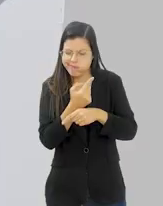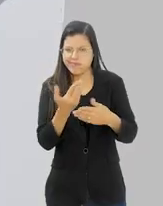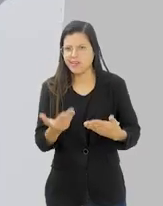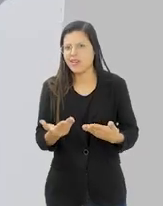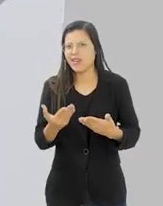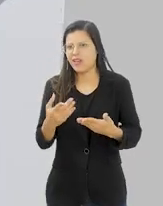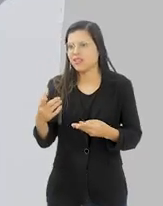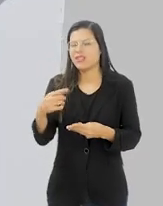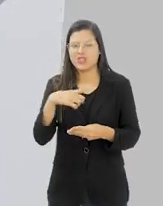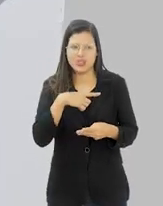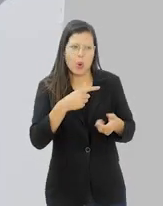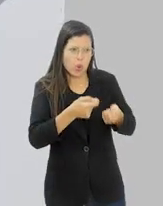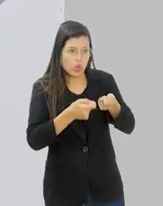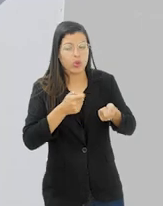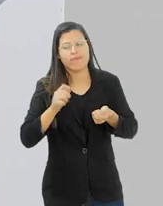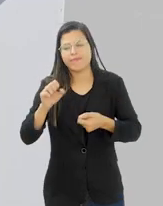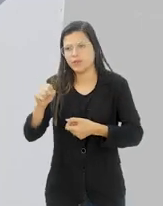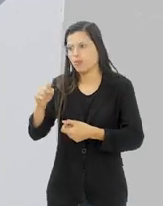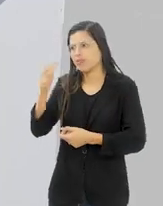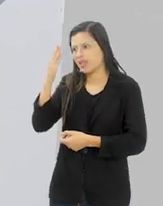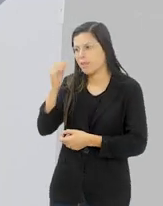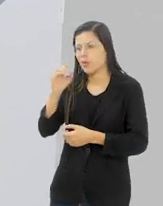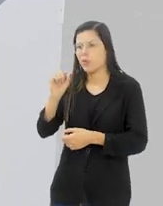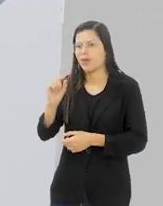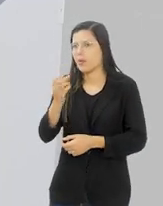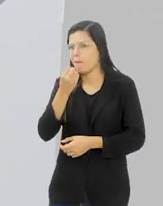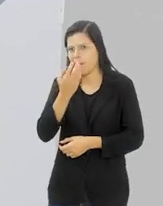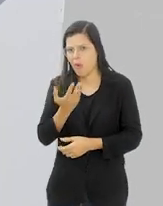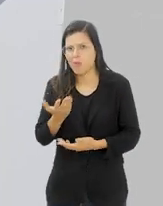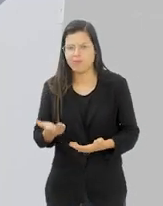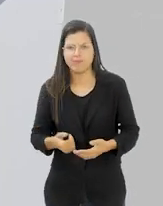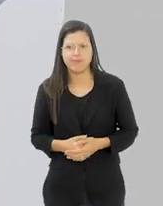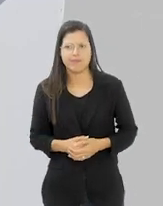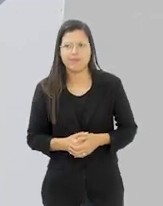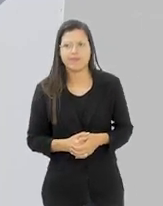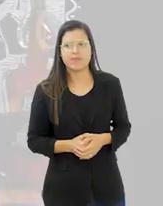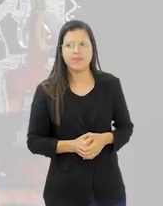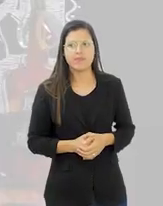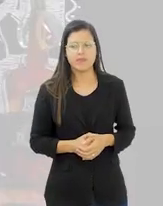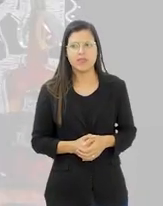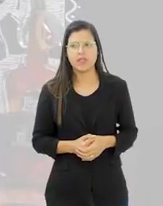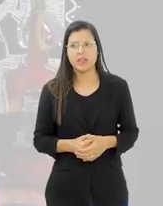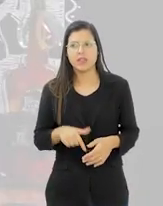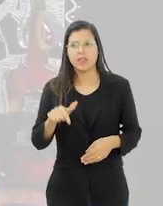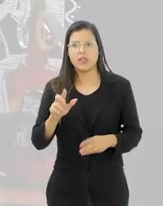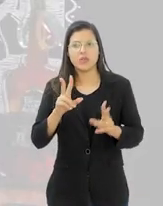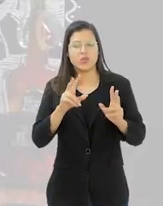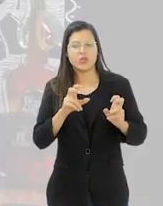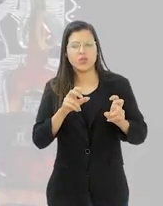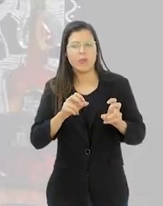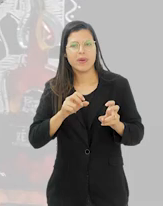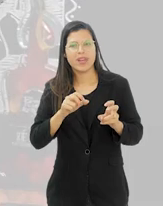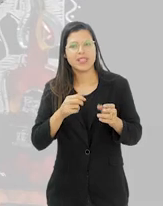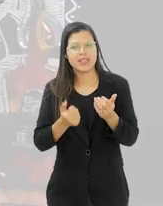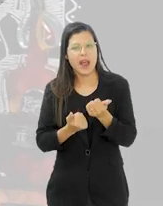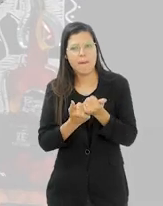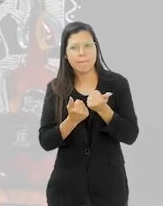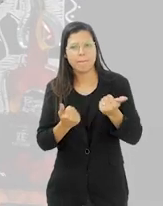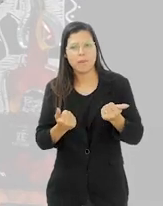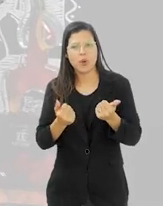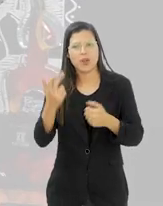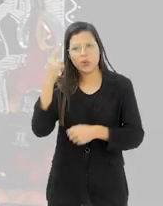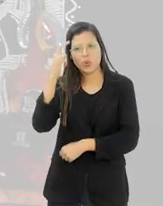Você tinha o controle, né? Sim, eu já sabia o que era bom e o que não era. Esse lado do fomentador